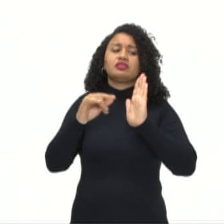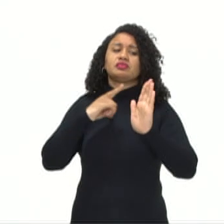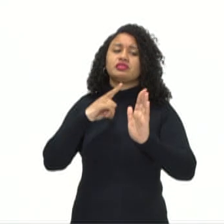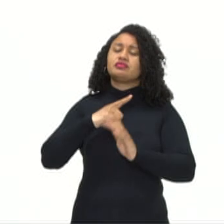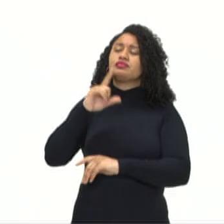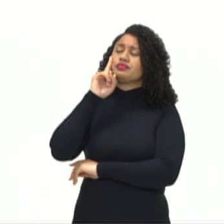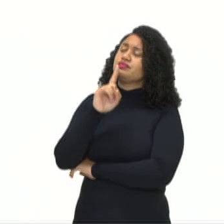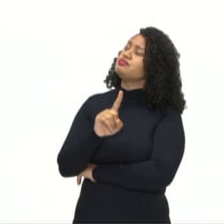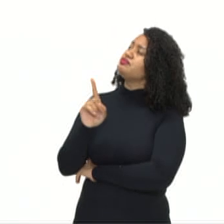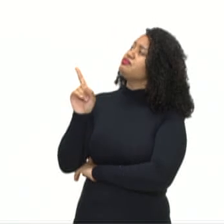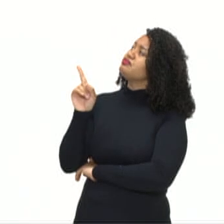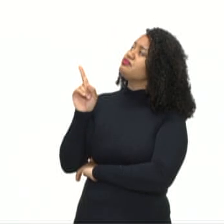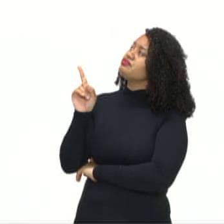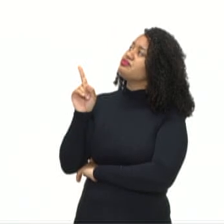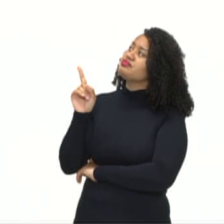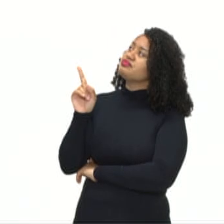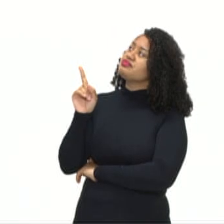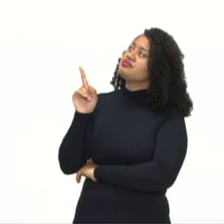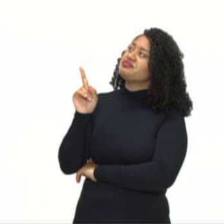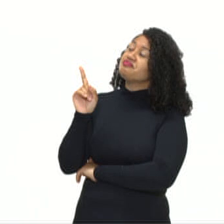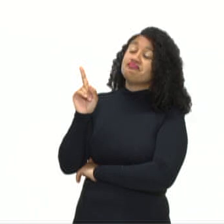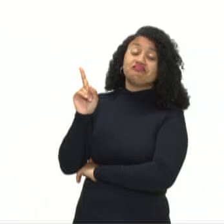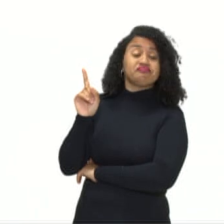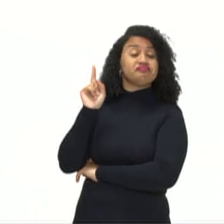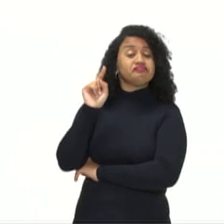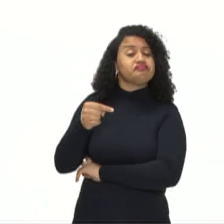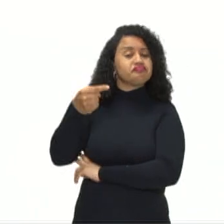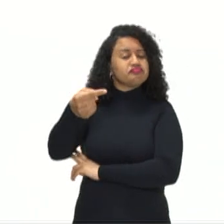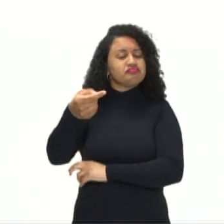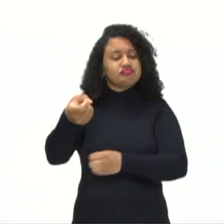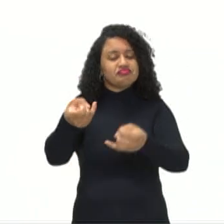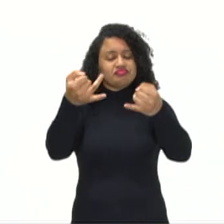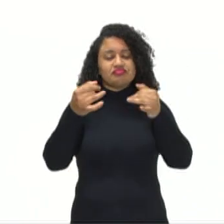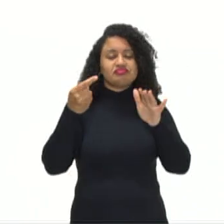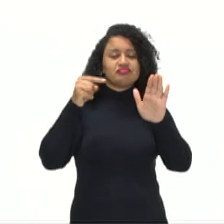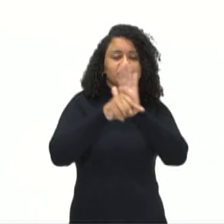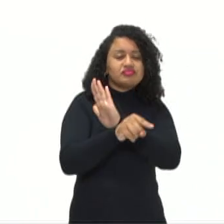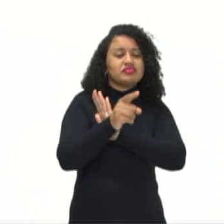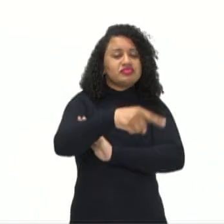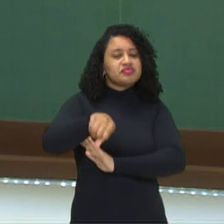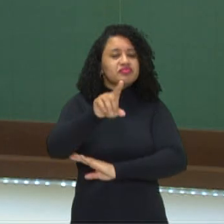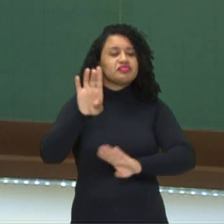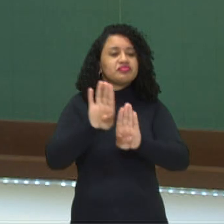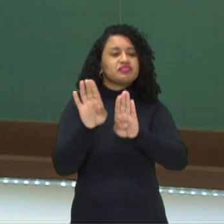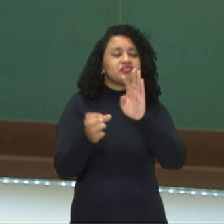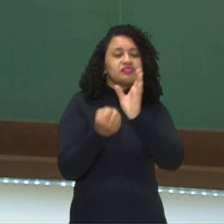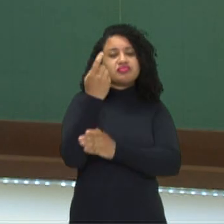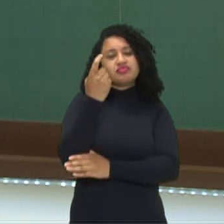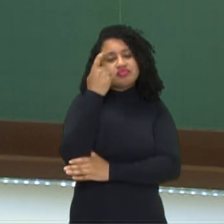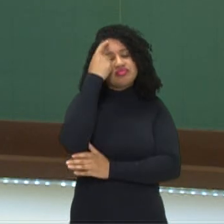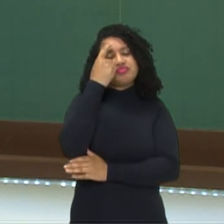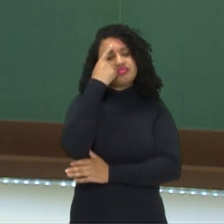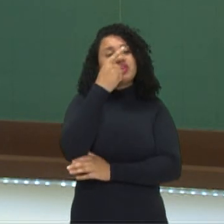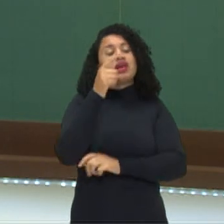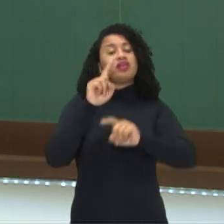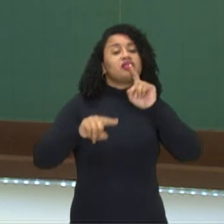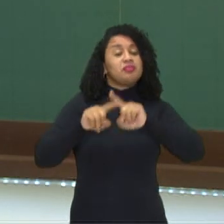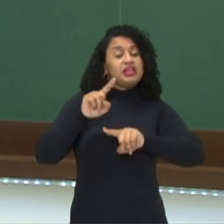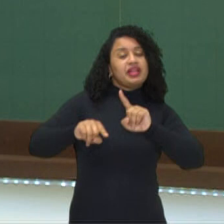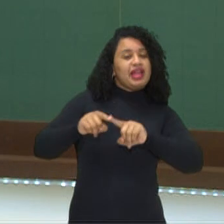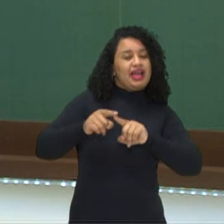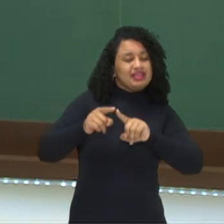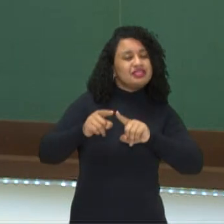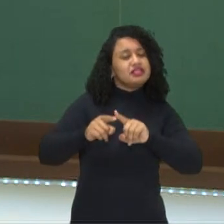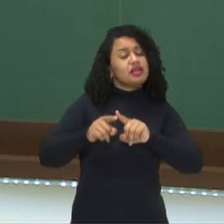xilogravuras. A gente vai depois falar um pouquinho para vocês também criarem, né, de vocês com materiais alternativos, e é